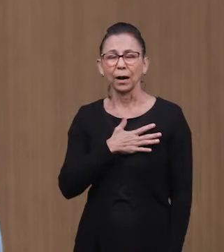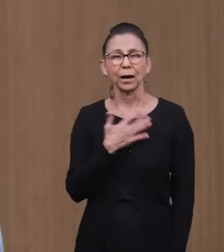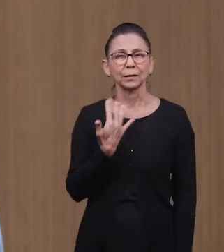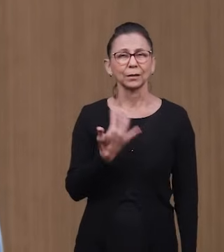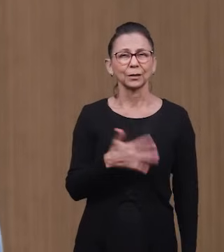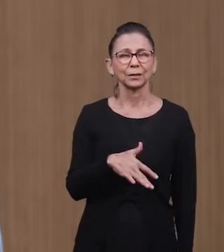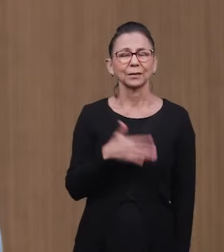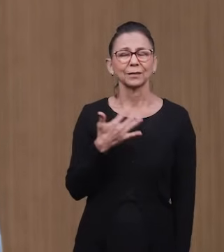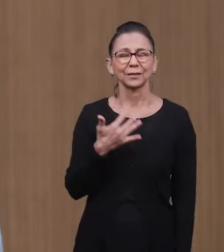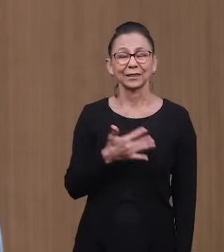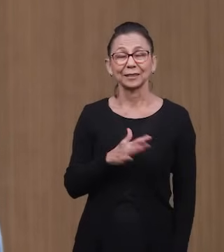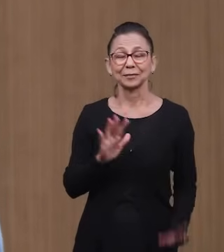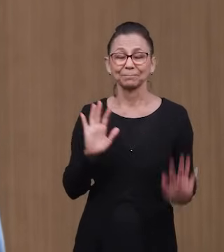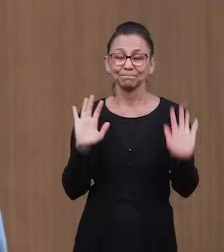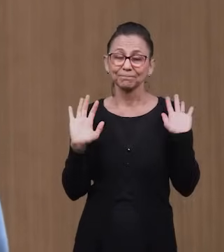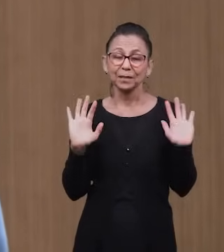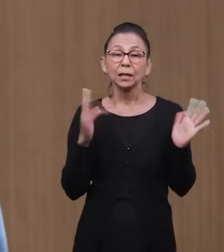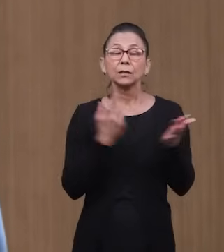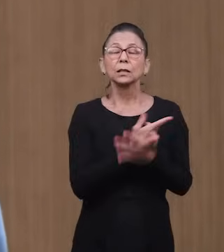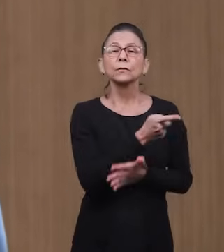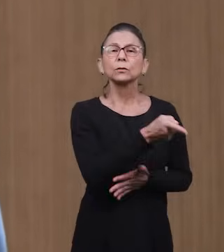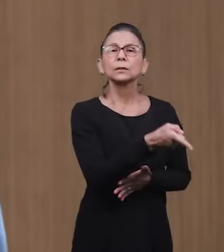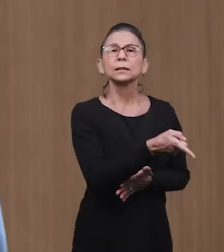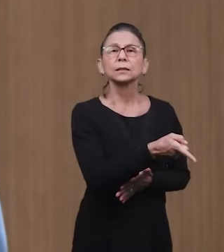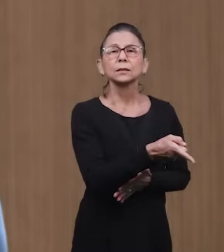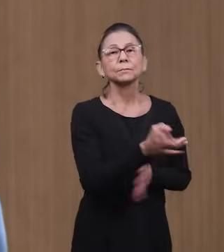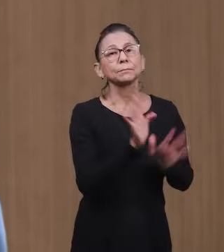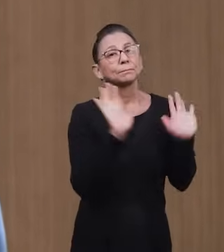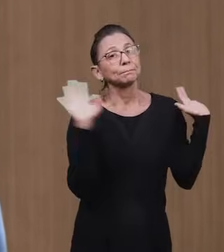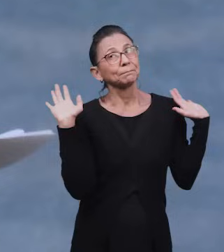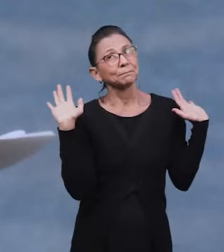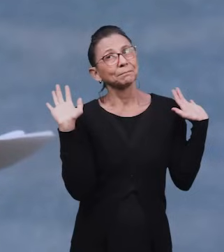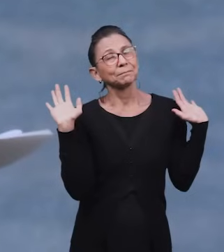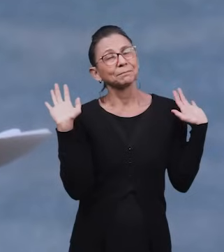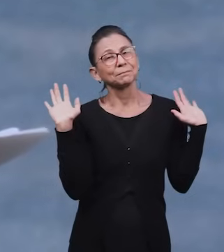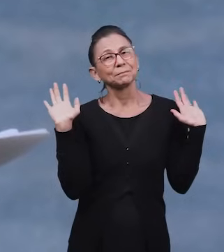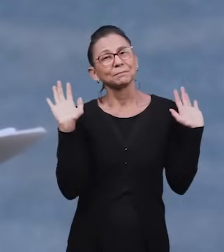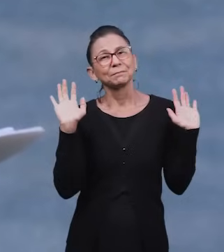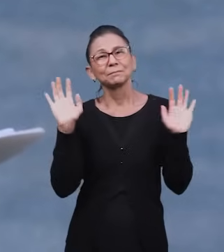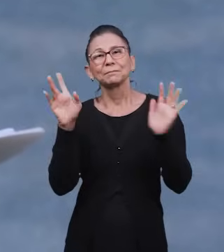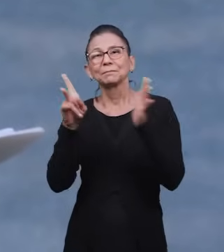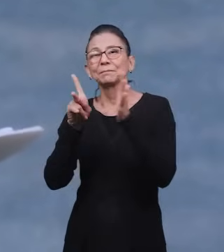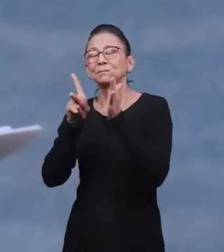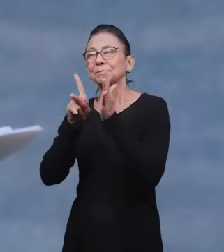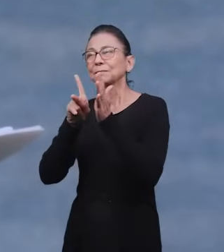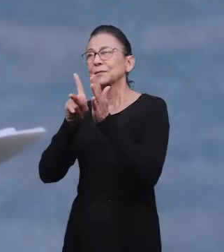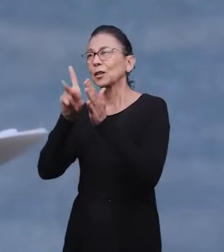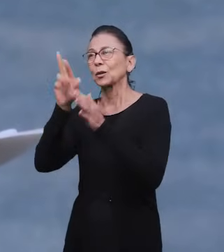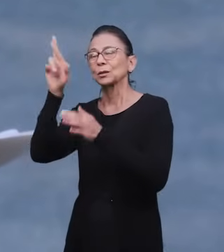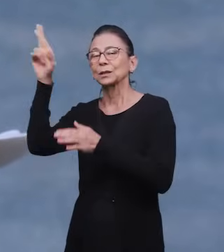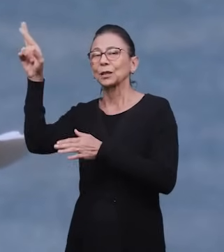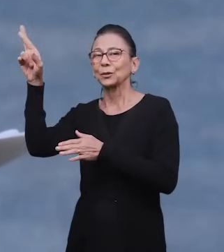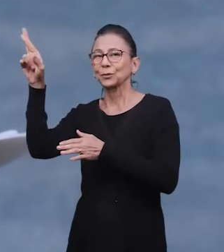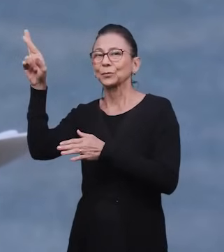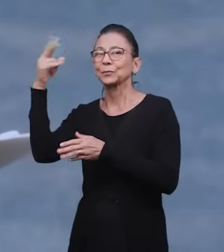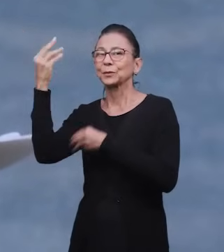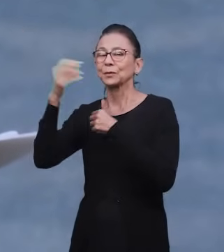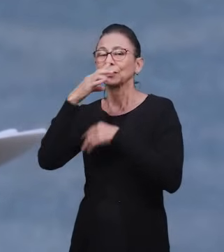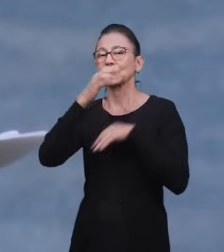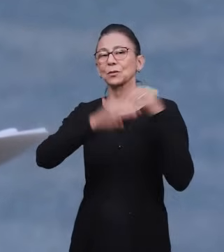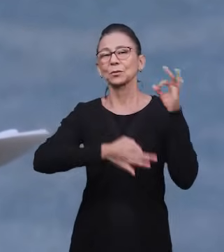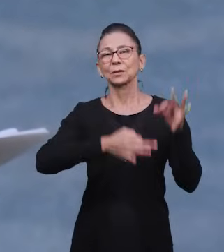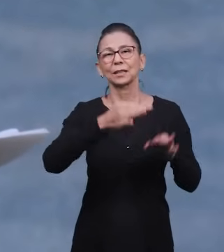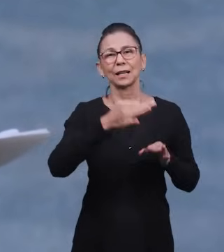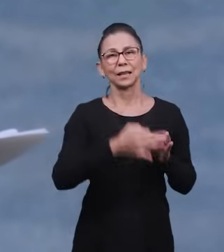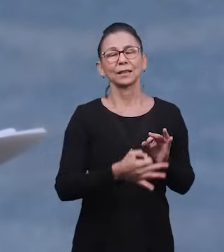dele? Aí é um assunto dele com o Senhor, porque ele teve a experiência, ele fez a escolha e ele vai ver,